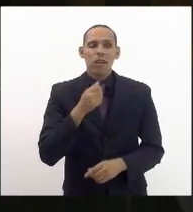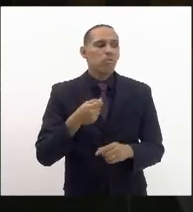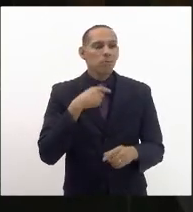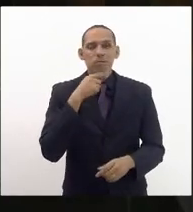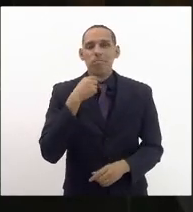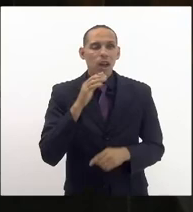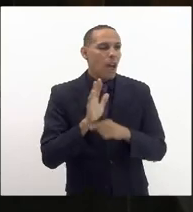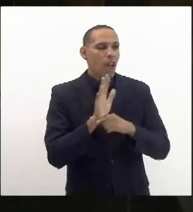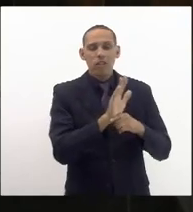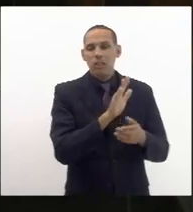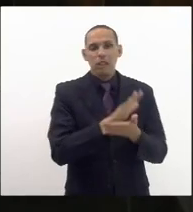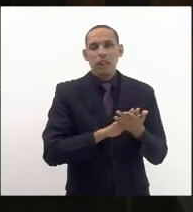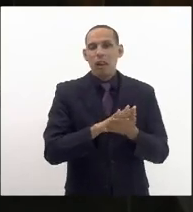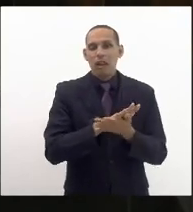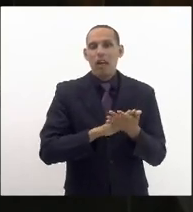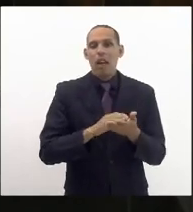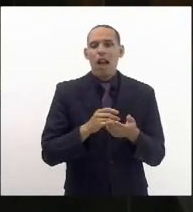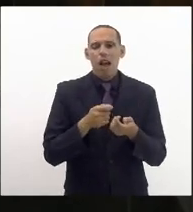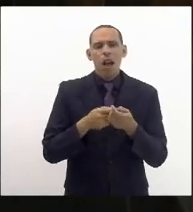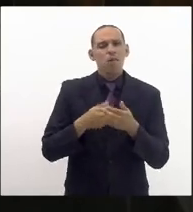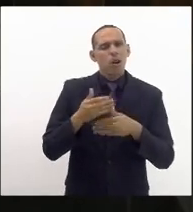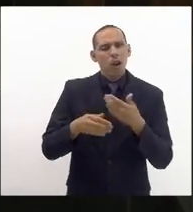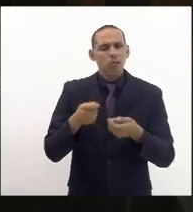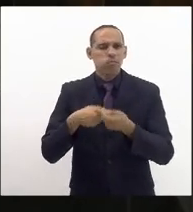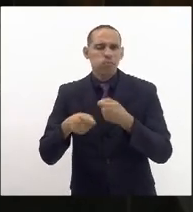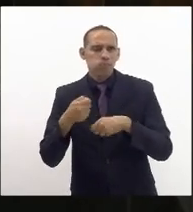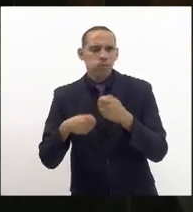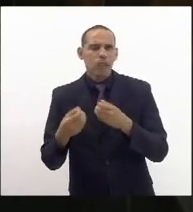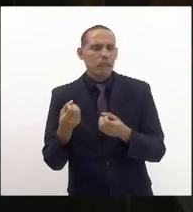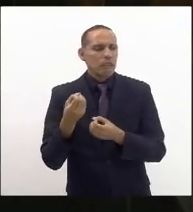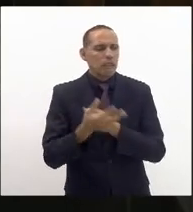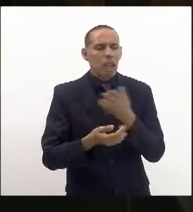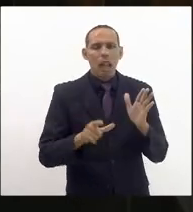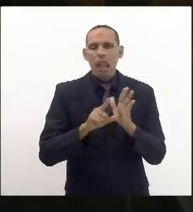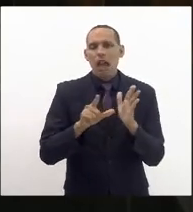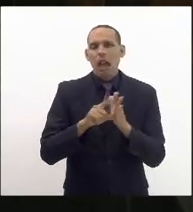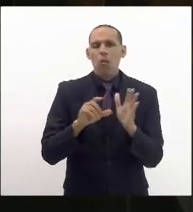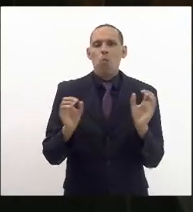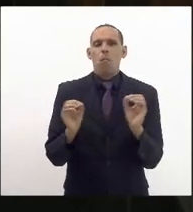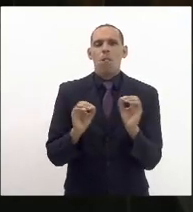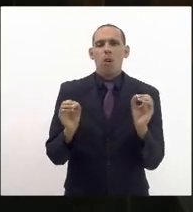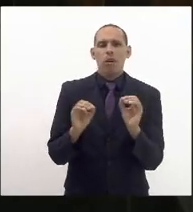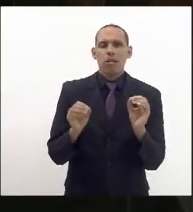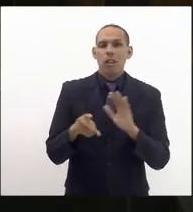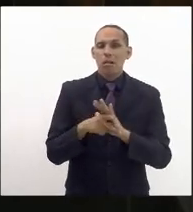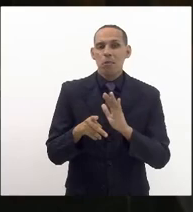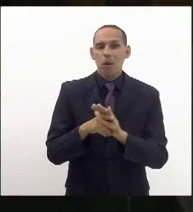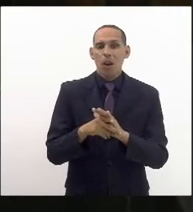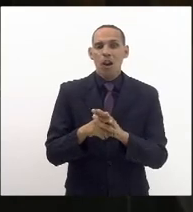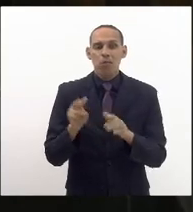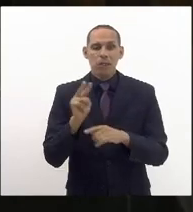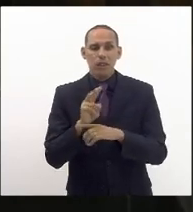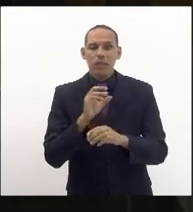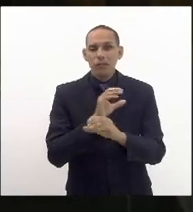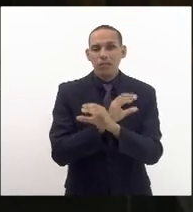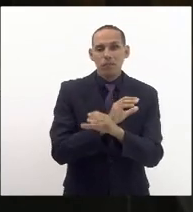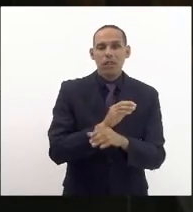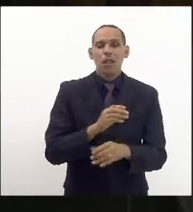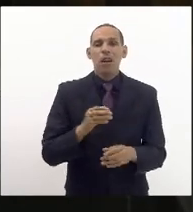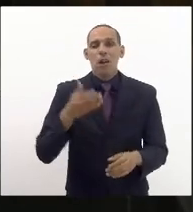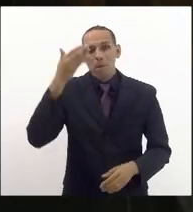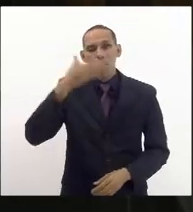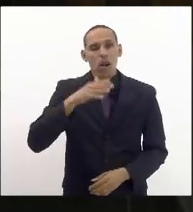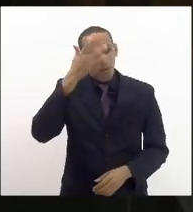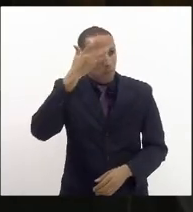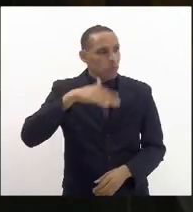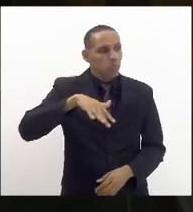necessários junto aos processos administrativos, não consegue dar os laudos da Defesa Civil atestando que aquelas pessoas perderam